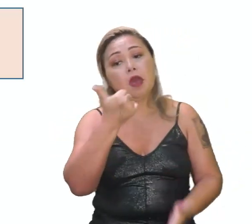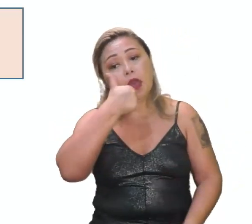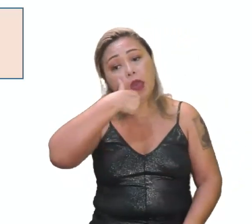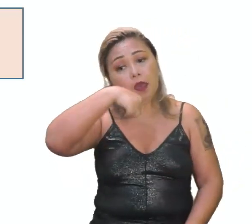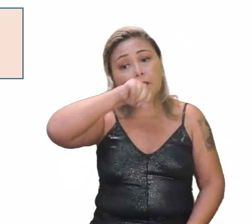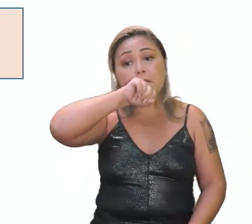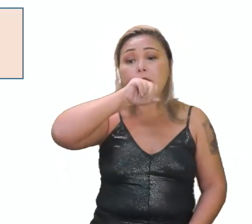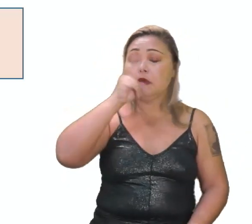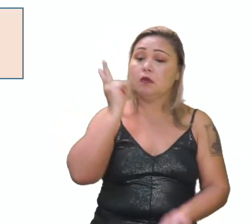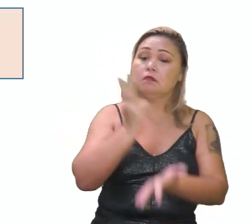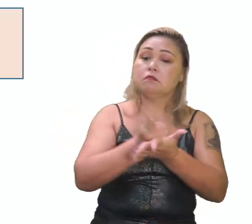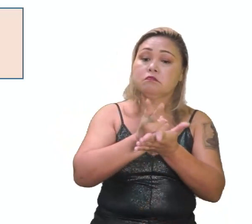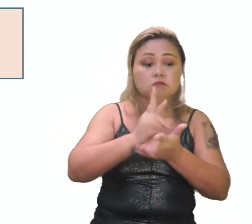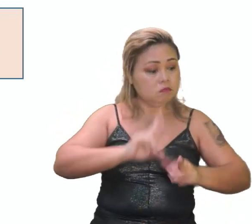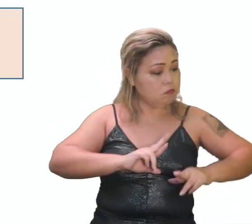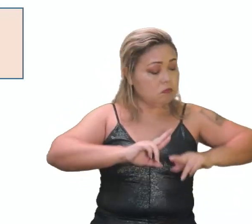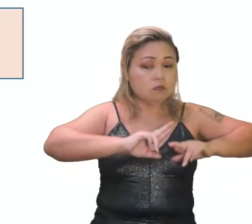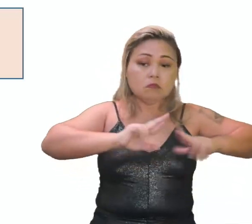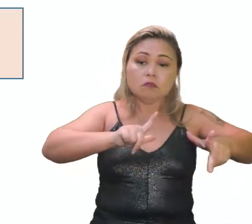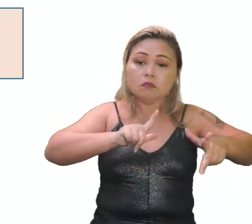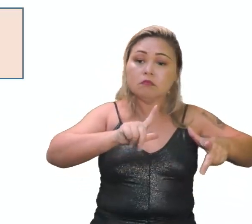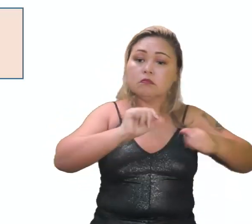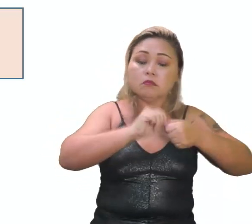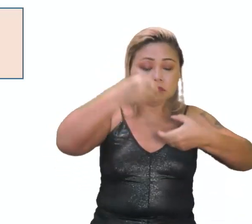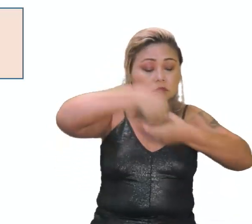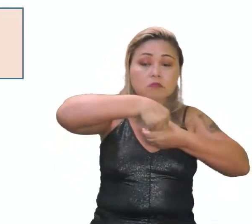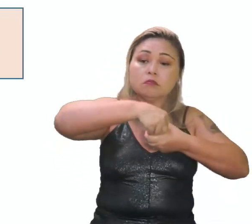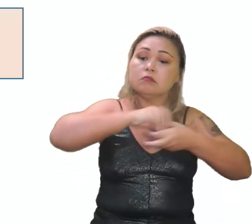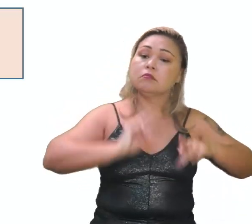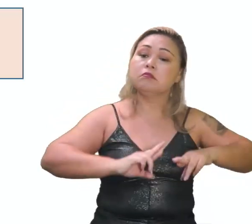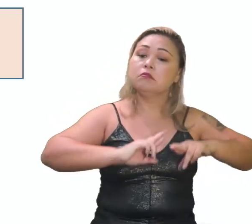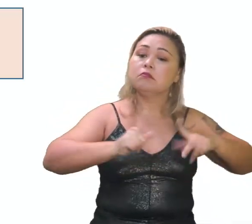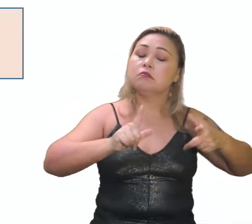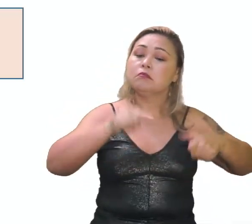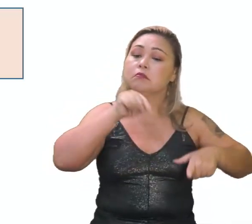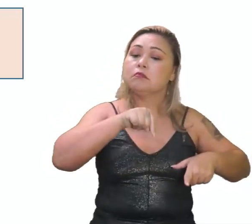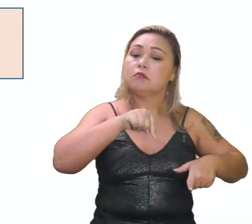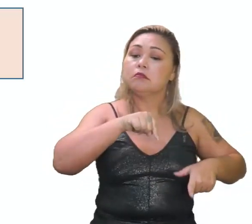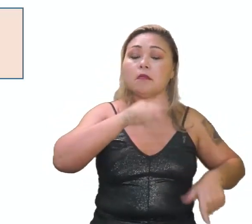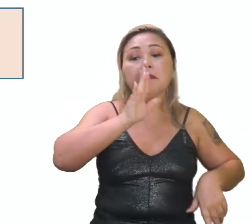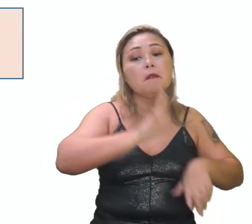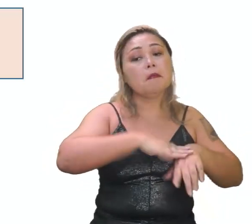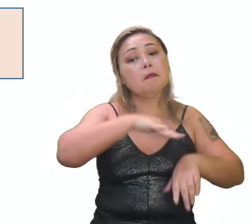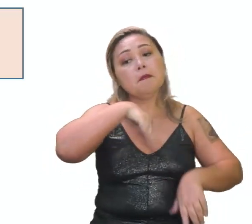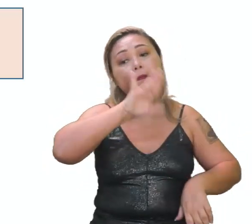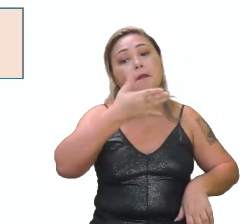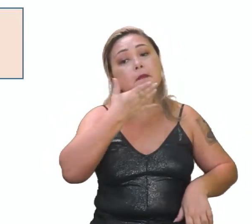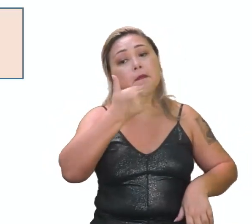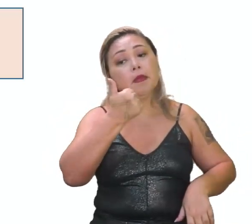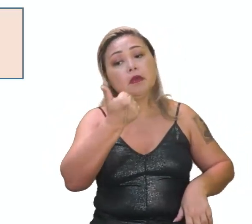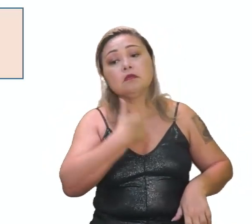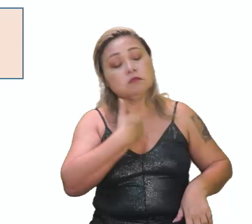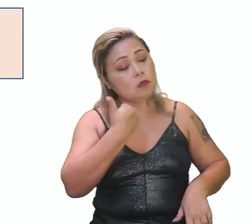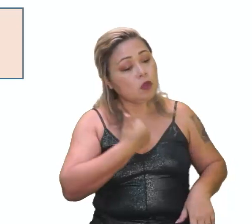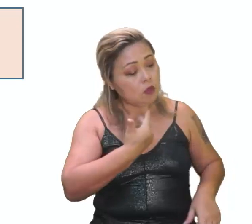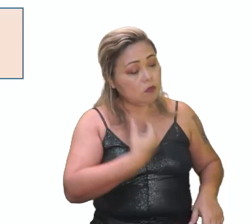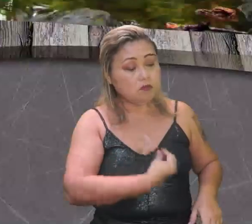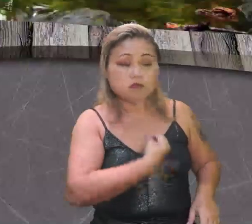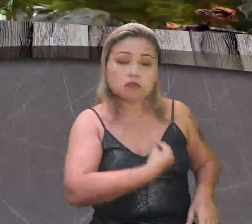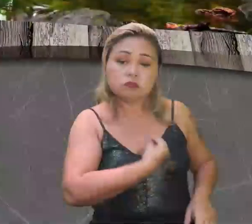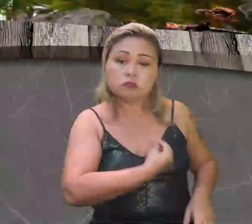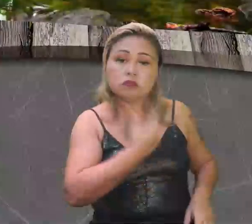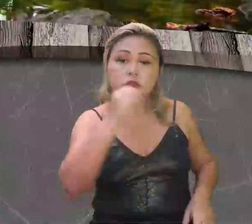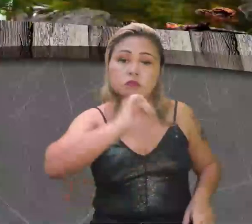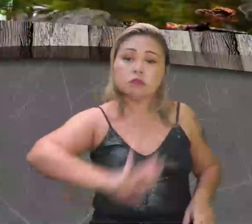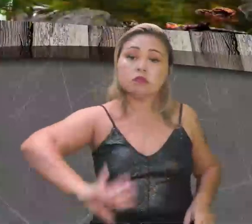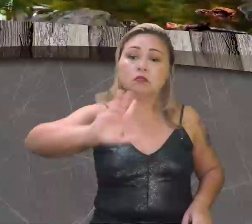uma mesma mãe, tenham essas diferenças. Dentro dessas diferenças, aquilo que é mais favorável à sobrevivência. Aí a gente